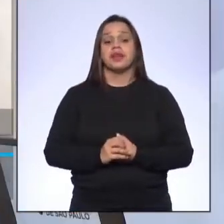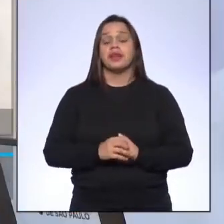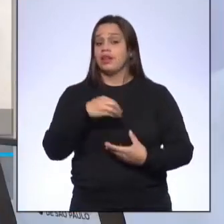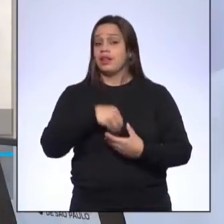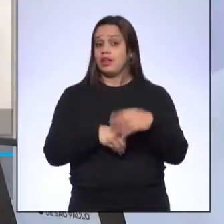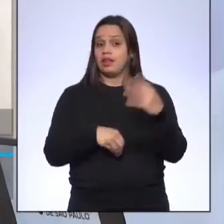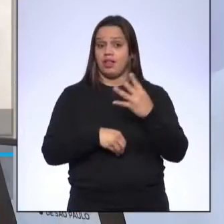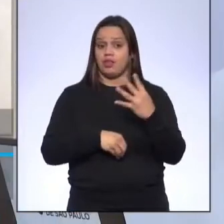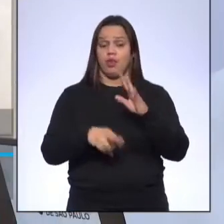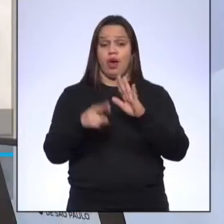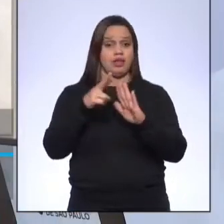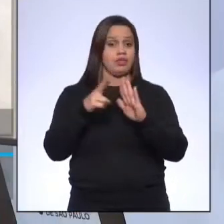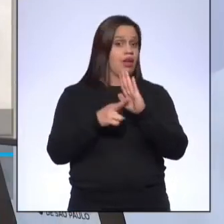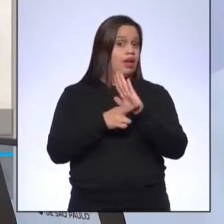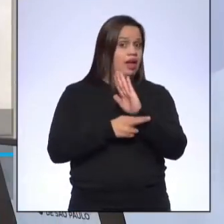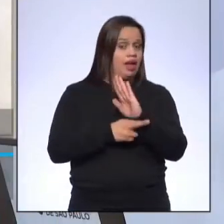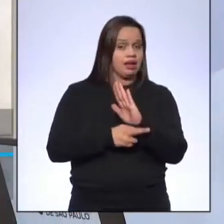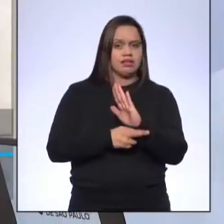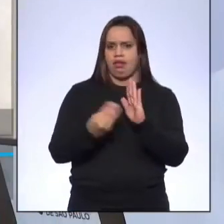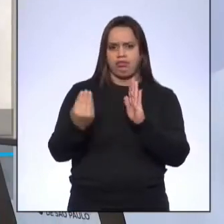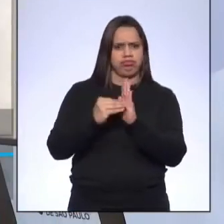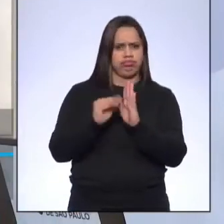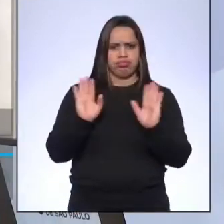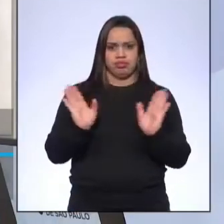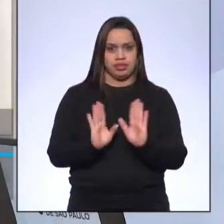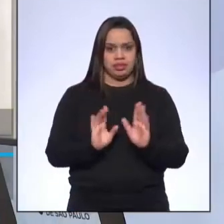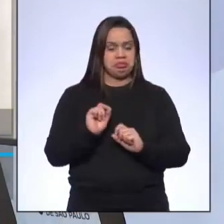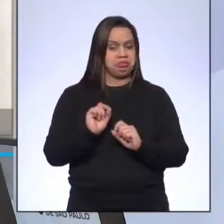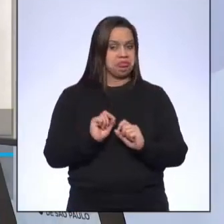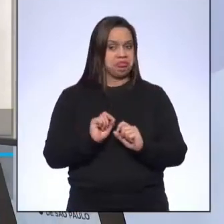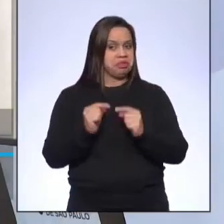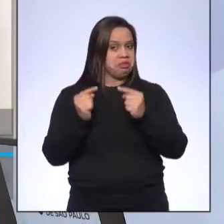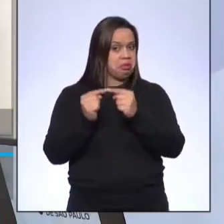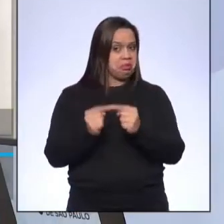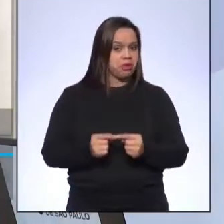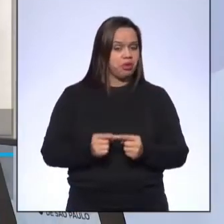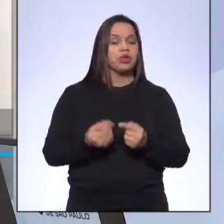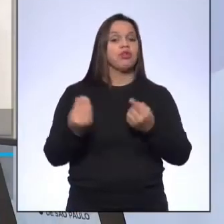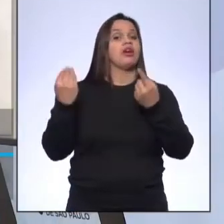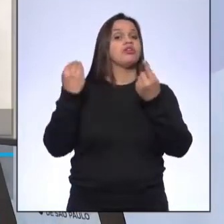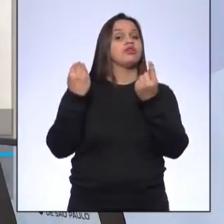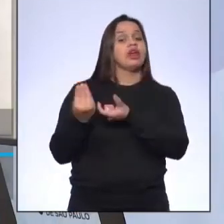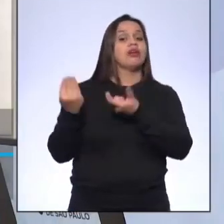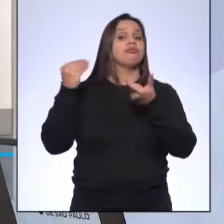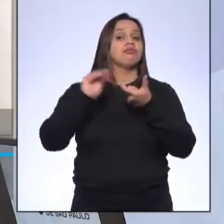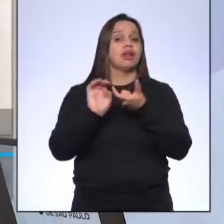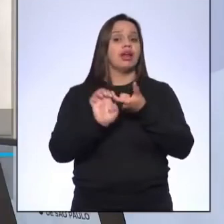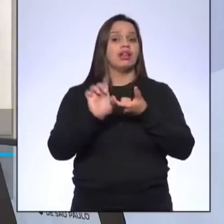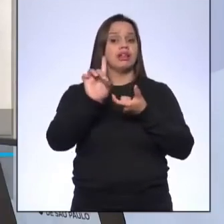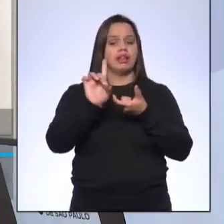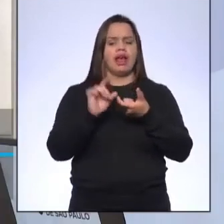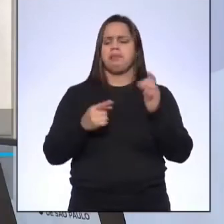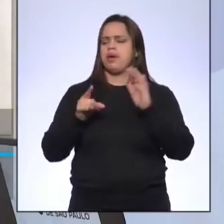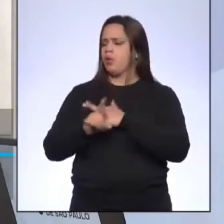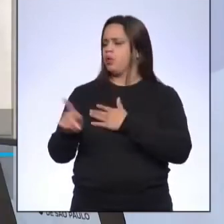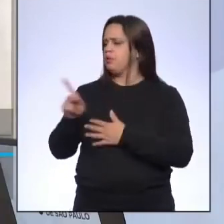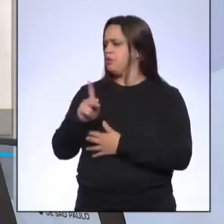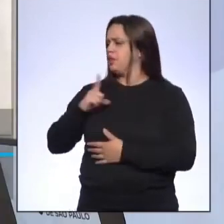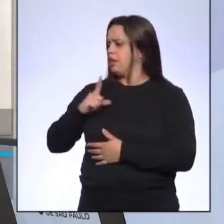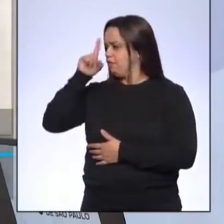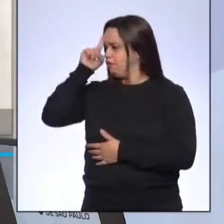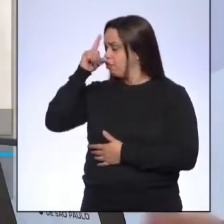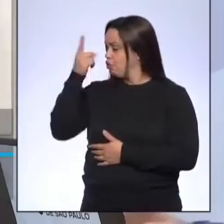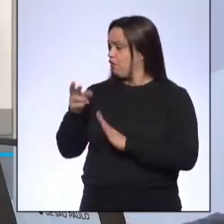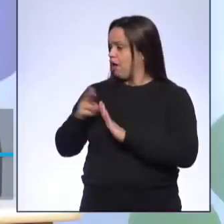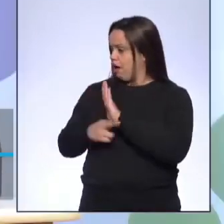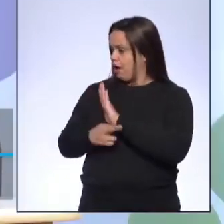regras, não se encaixou nessas 4 regras, o que eu faço? Acrescento ED. Eles tiveram alguma dúvida, teacher, aí, sobre essa